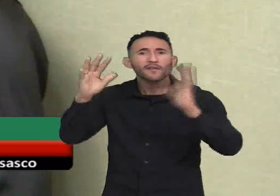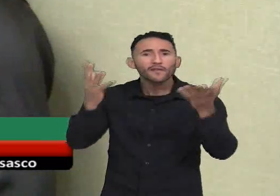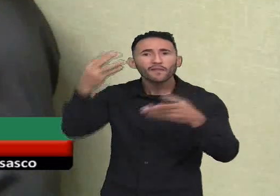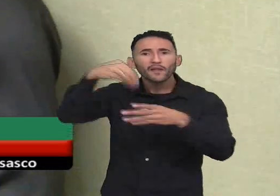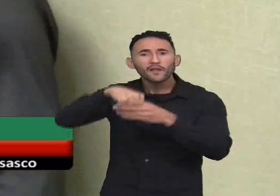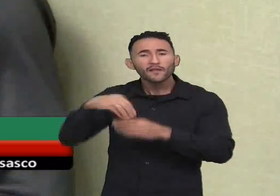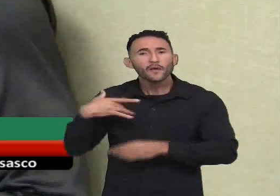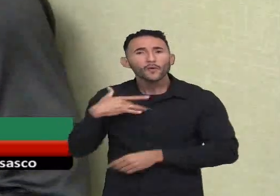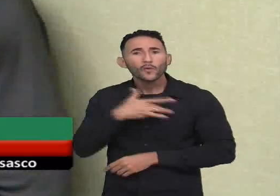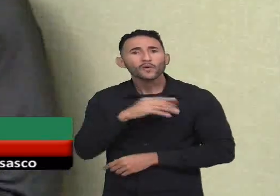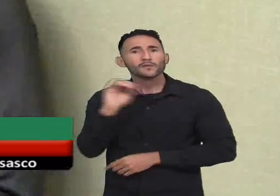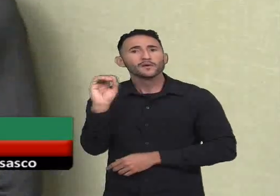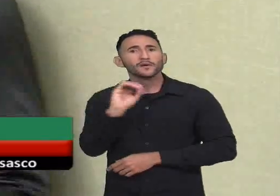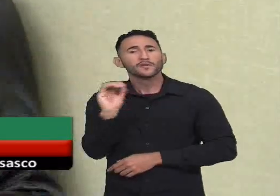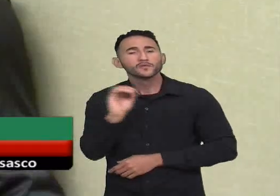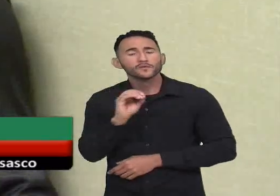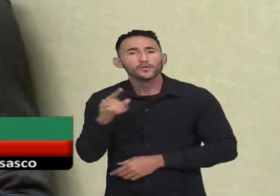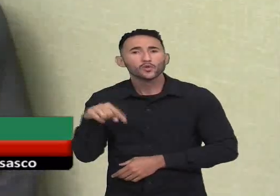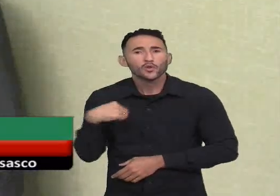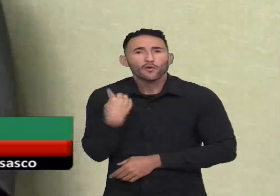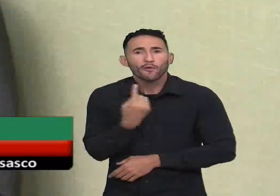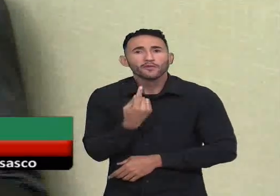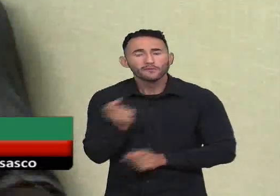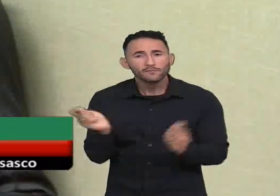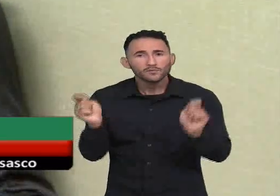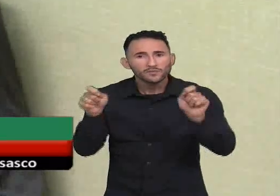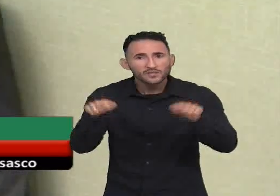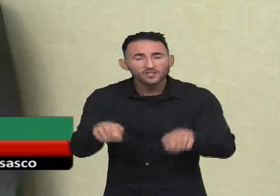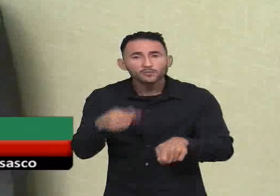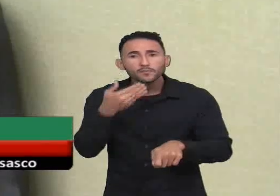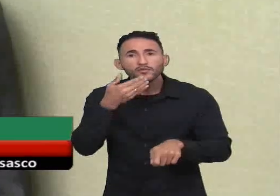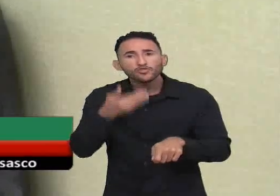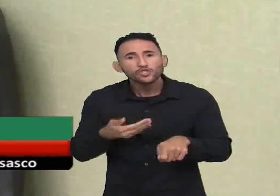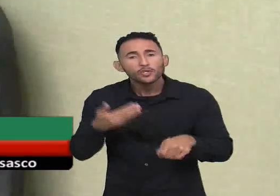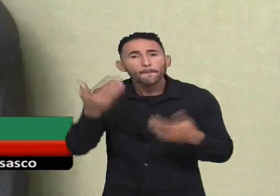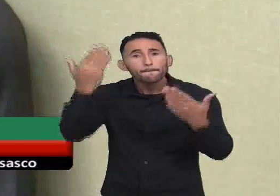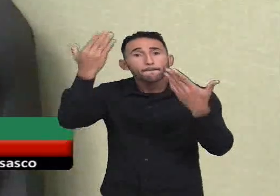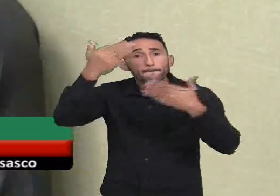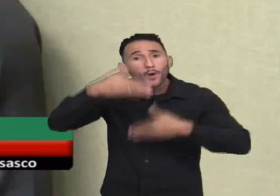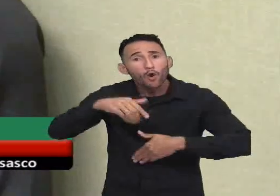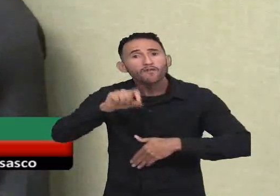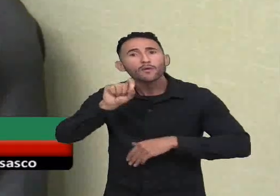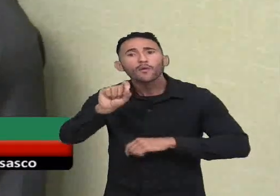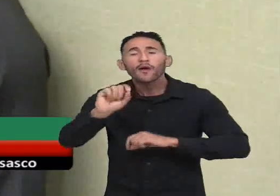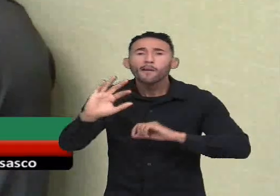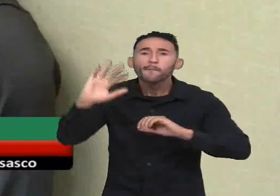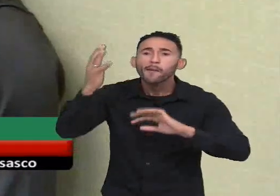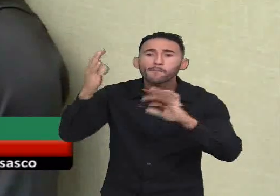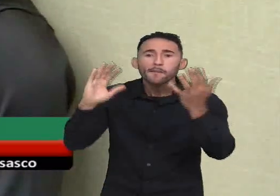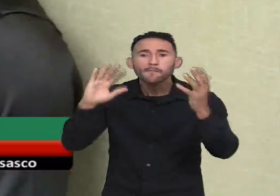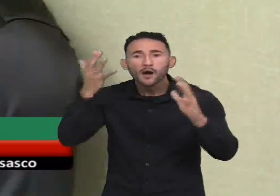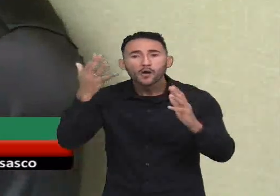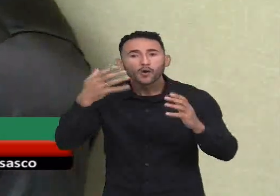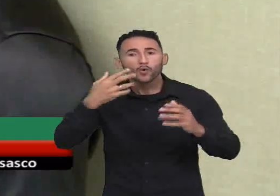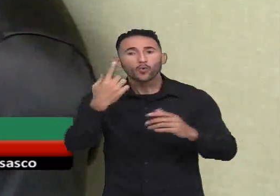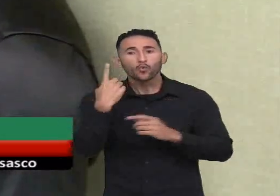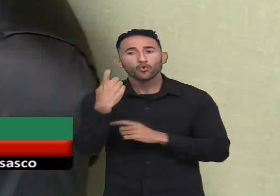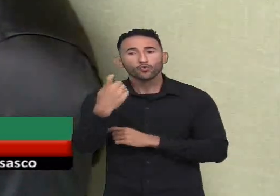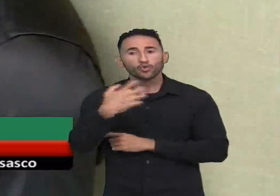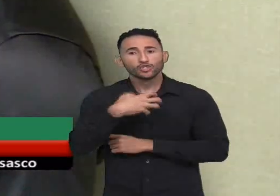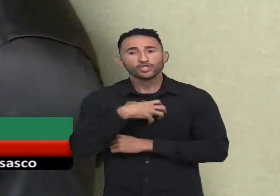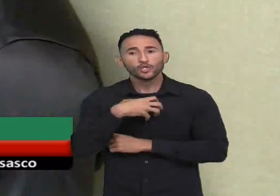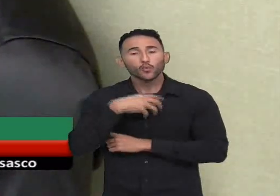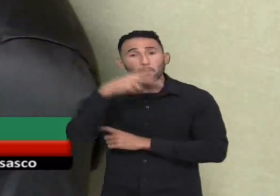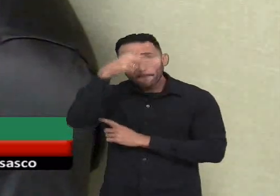Osasco. Quando a gente tem a oportunidade de pedir as provas, porque esse é o único mecanismo legal que o prefeito